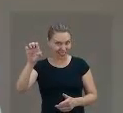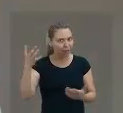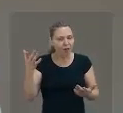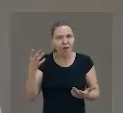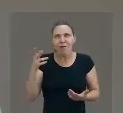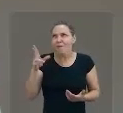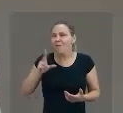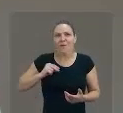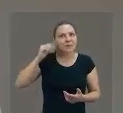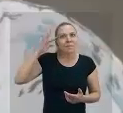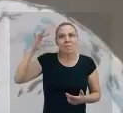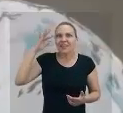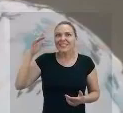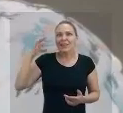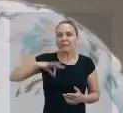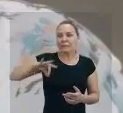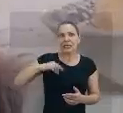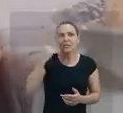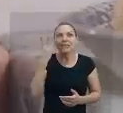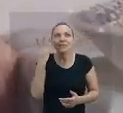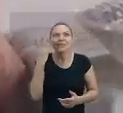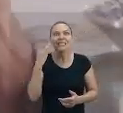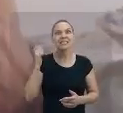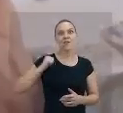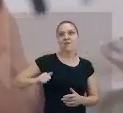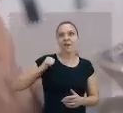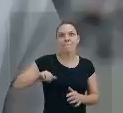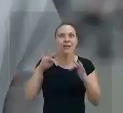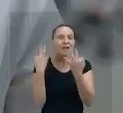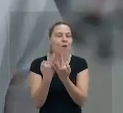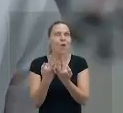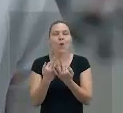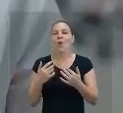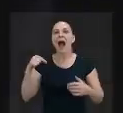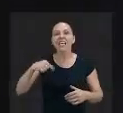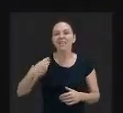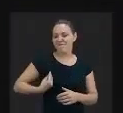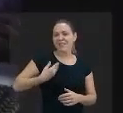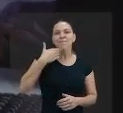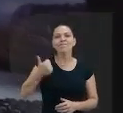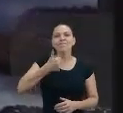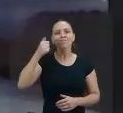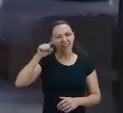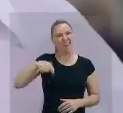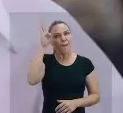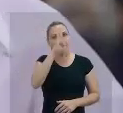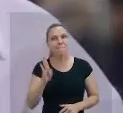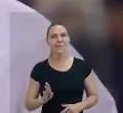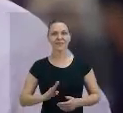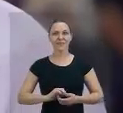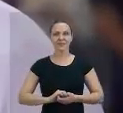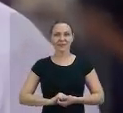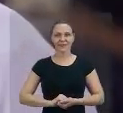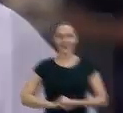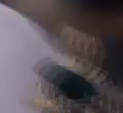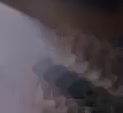Não imaginava que eu ia receber o 13º do Bolsa Família. Aqui é uma vida melhor. Aqui é Brasil.